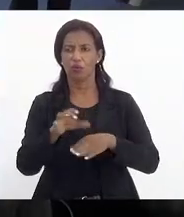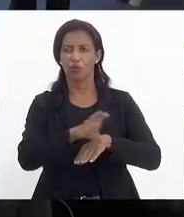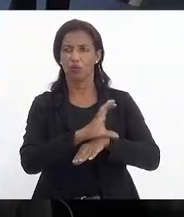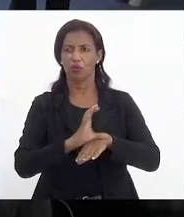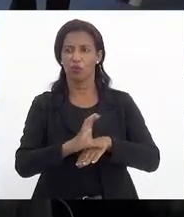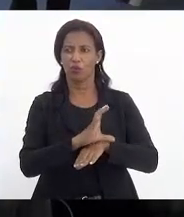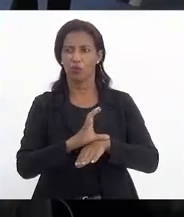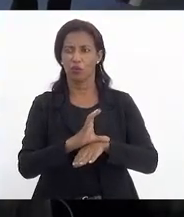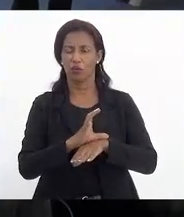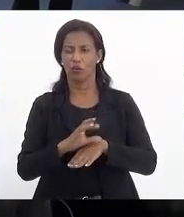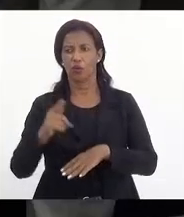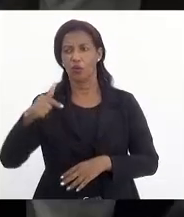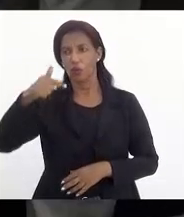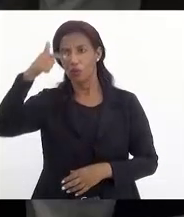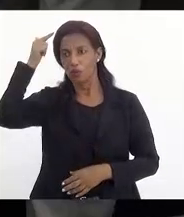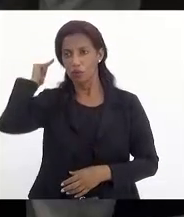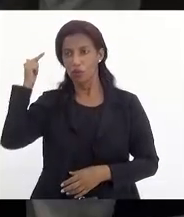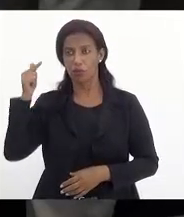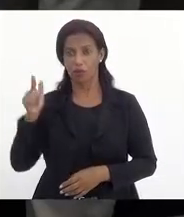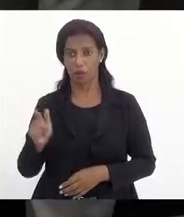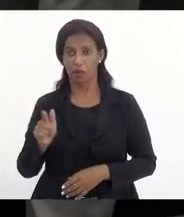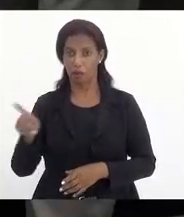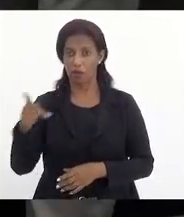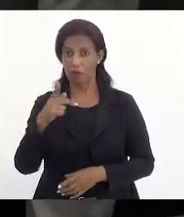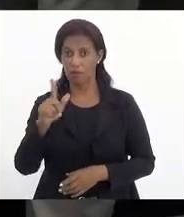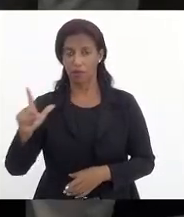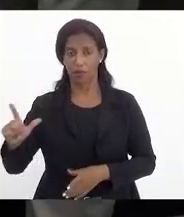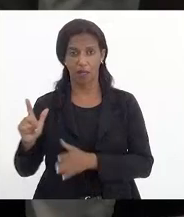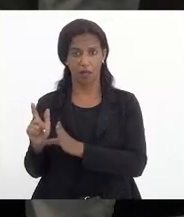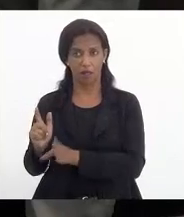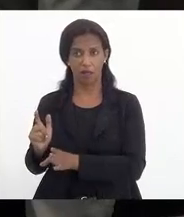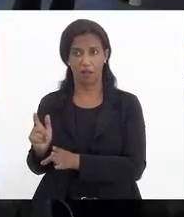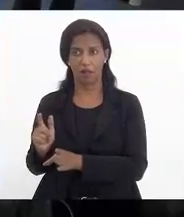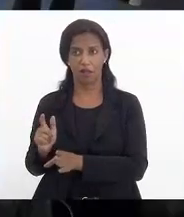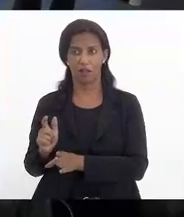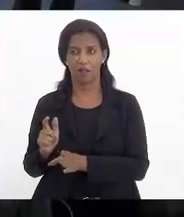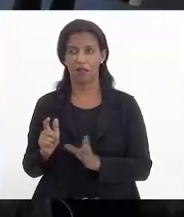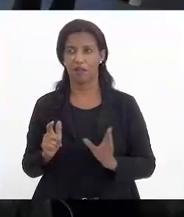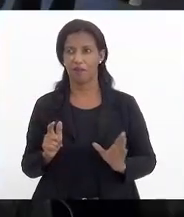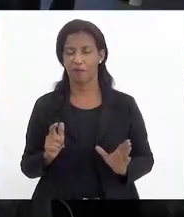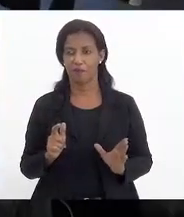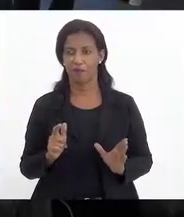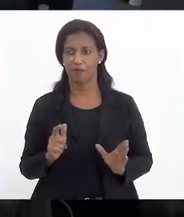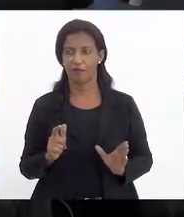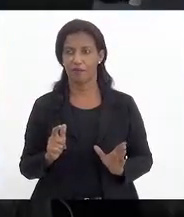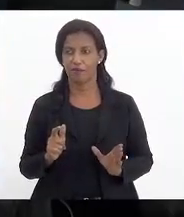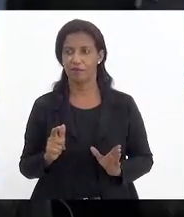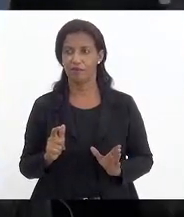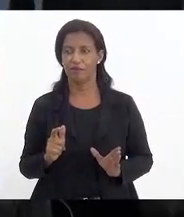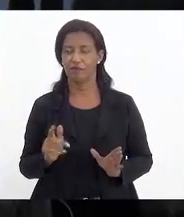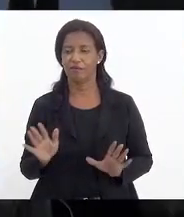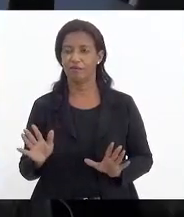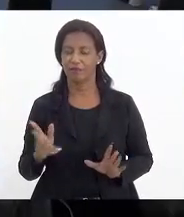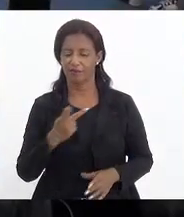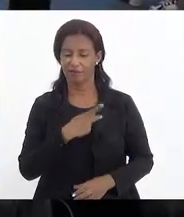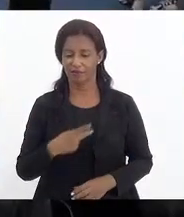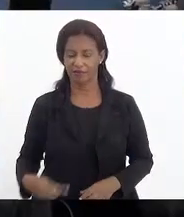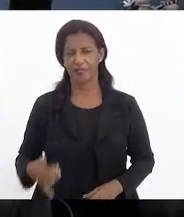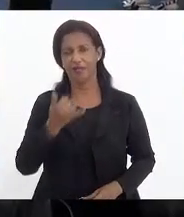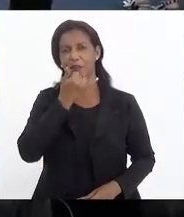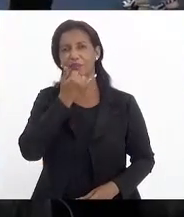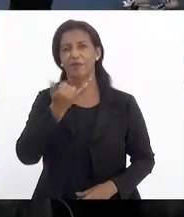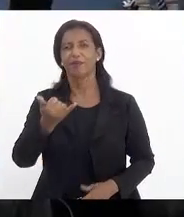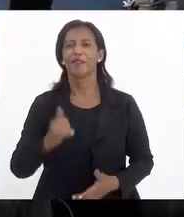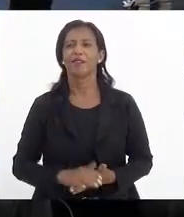O deputado Espola apresenta as emendas. Estou falando nesse projeto. Não, senhor. No primeiro. Olha só. É nesse projeto, Luiz? Presidente, só me perdoe.